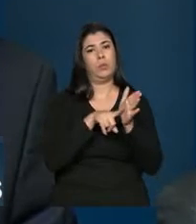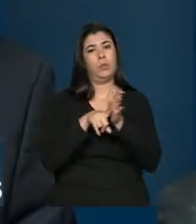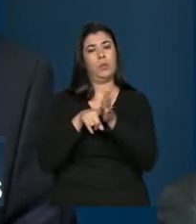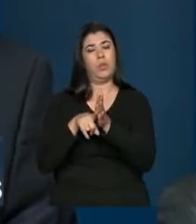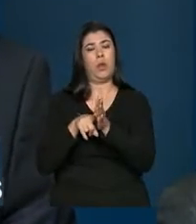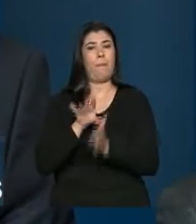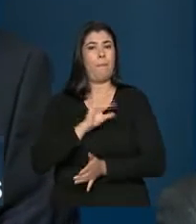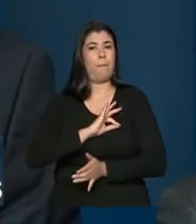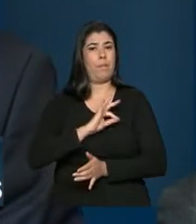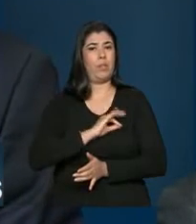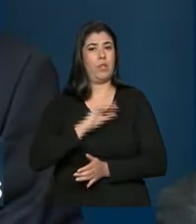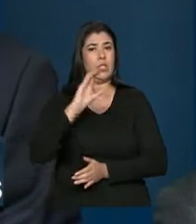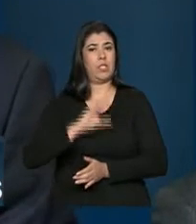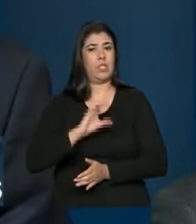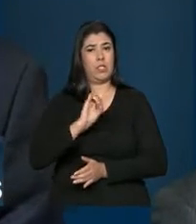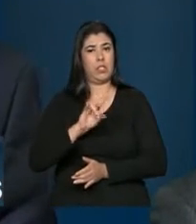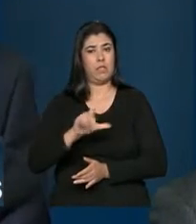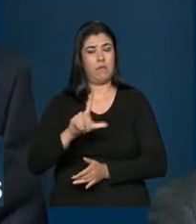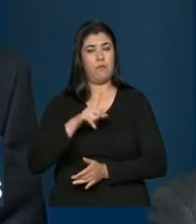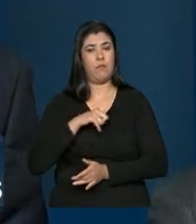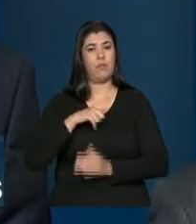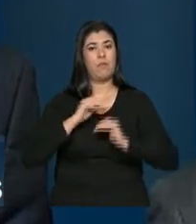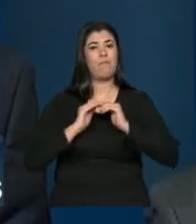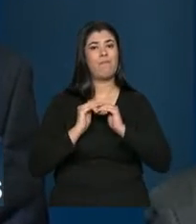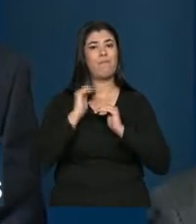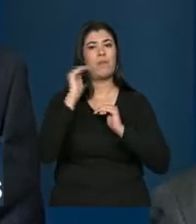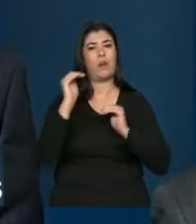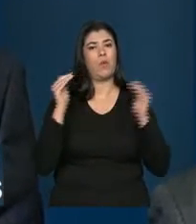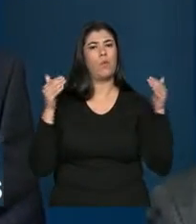coletados das polícias civis que indicam uma maior